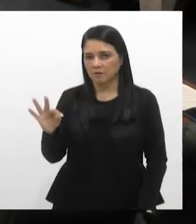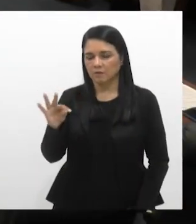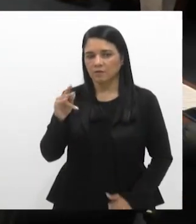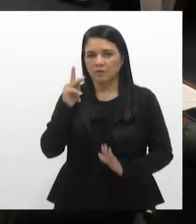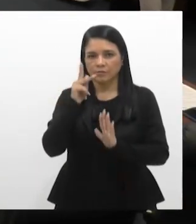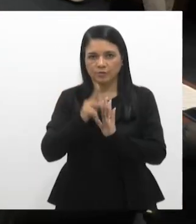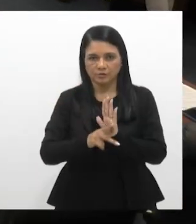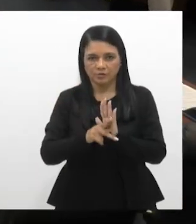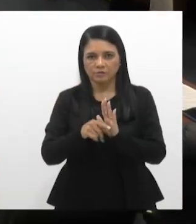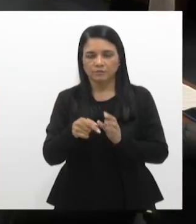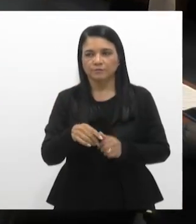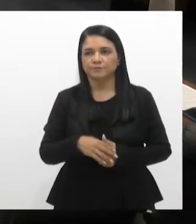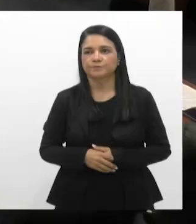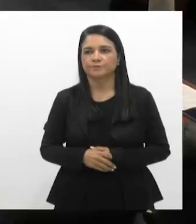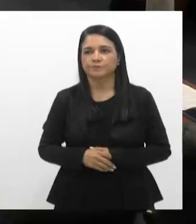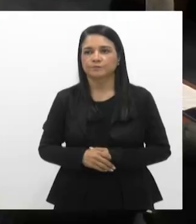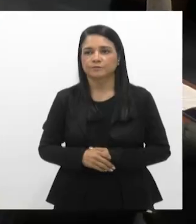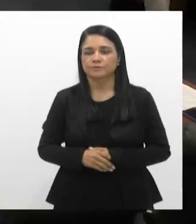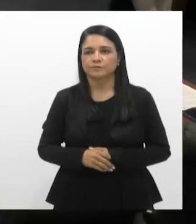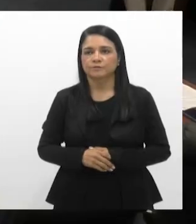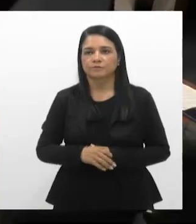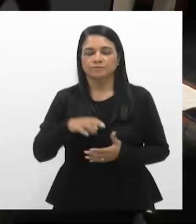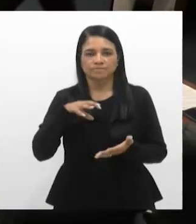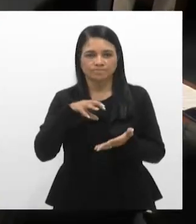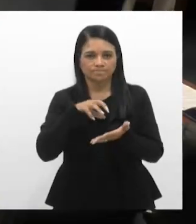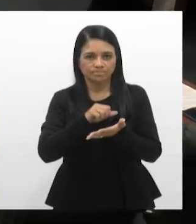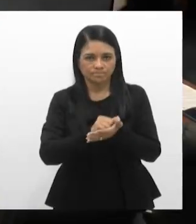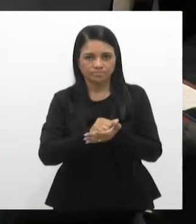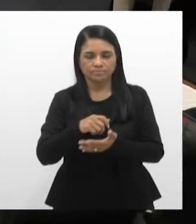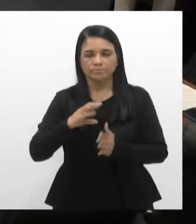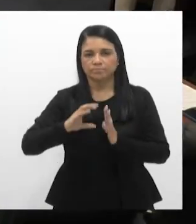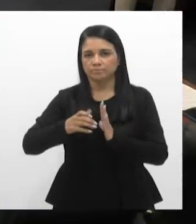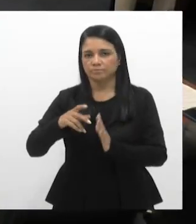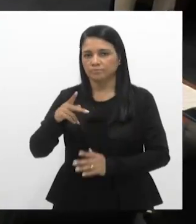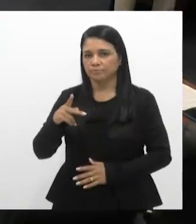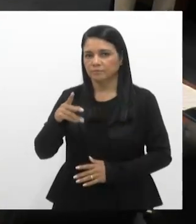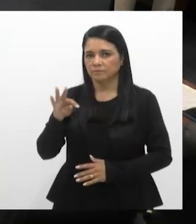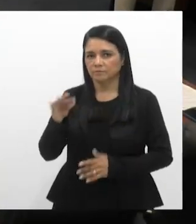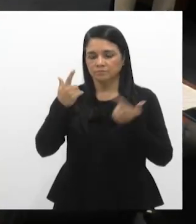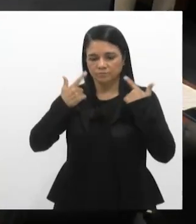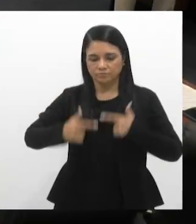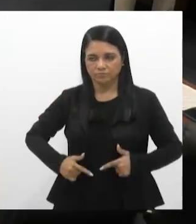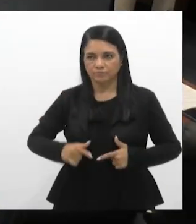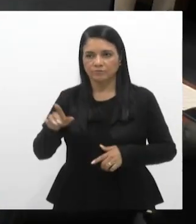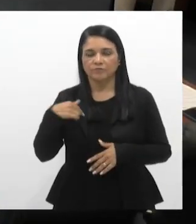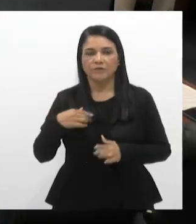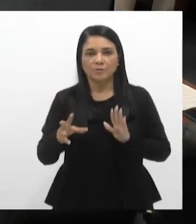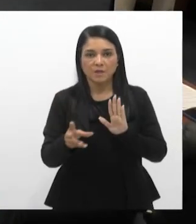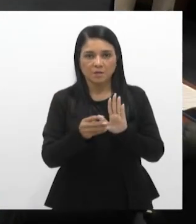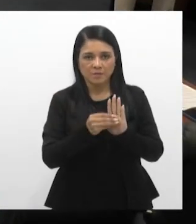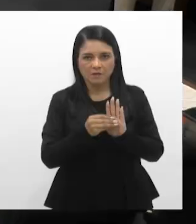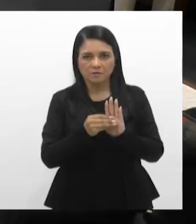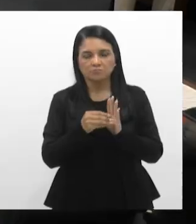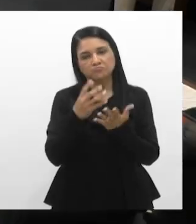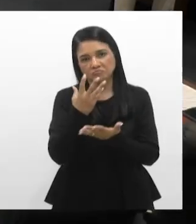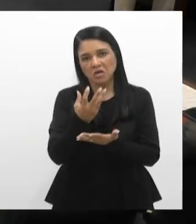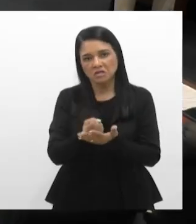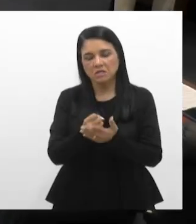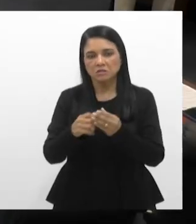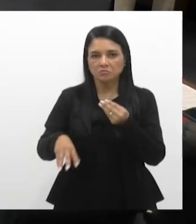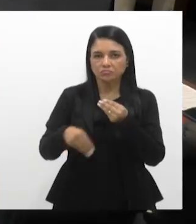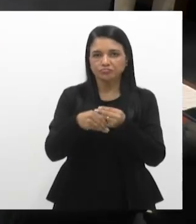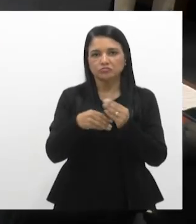anterior, por favor. Bancada do PT registrou abstenção. Senhor presidente, como a minha emenda foi acatada no